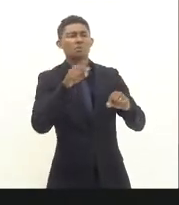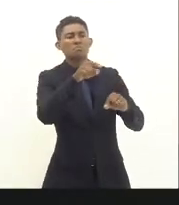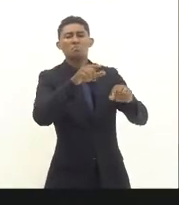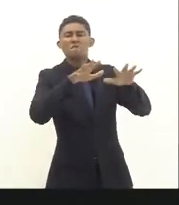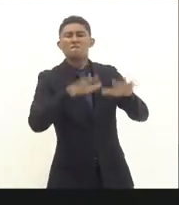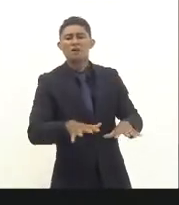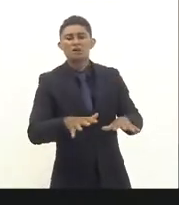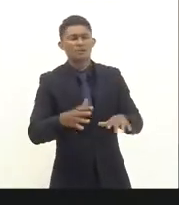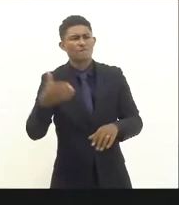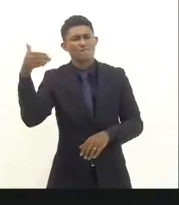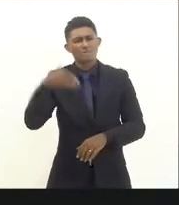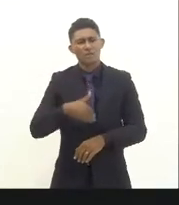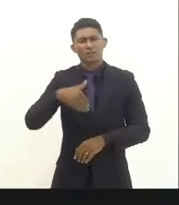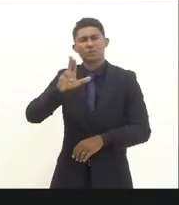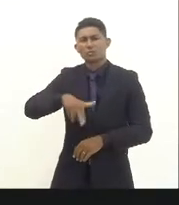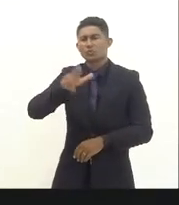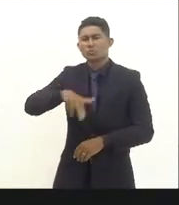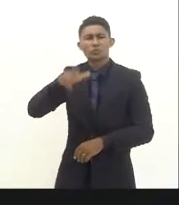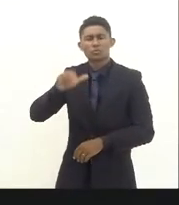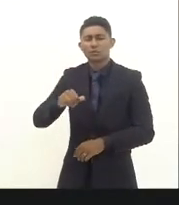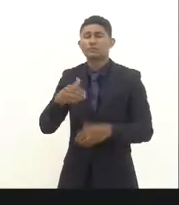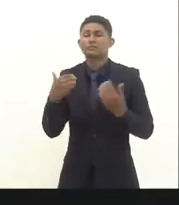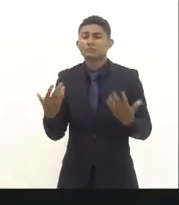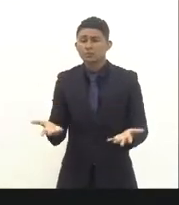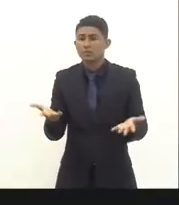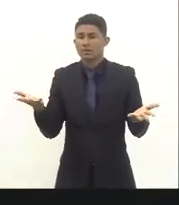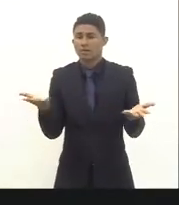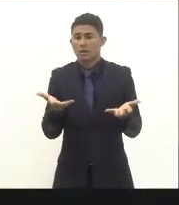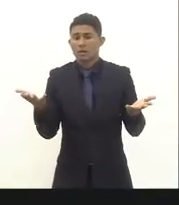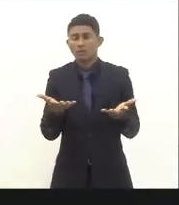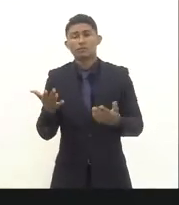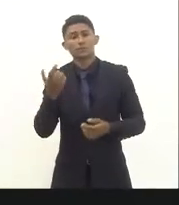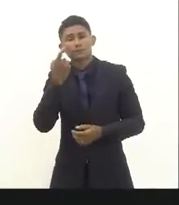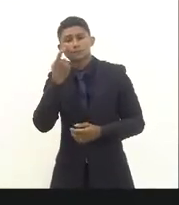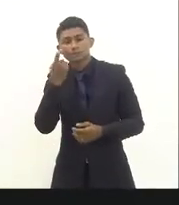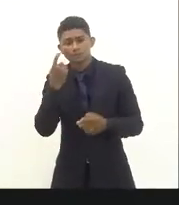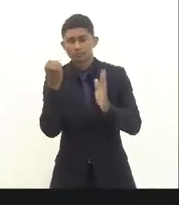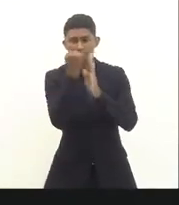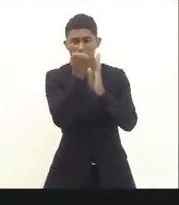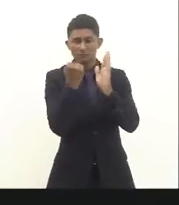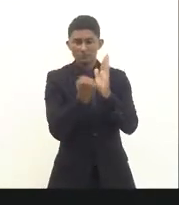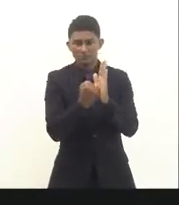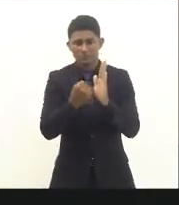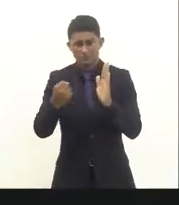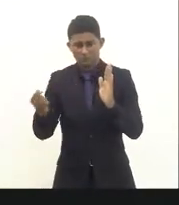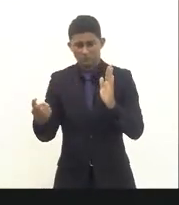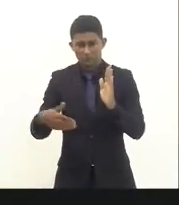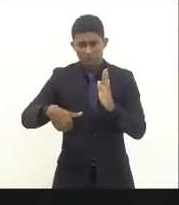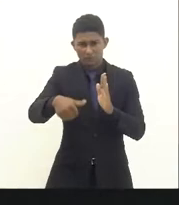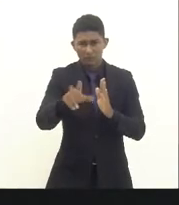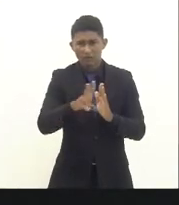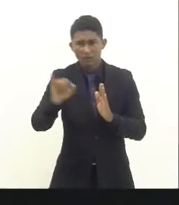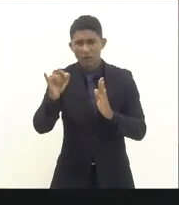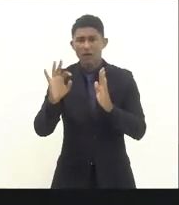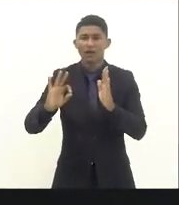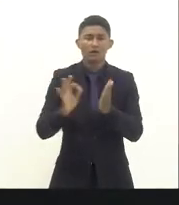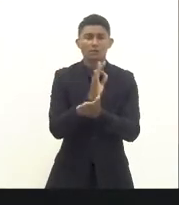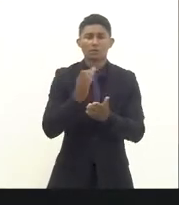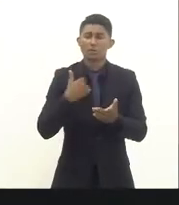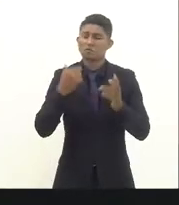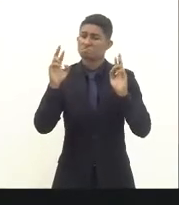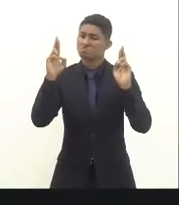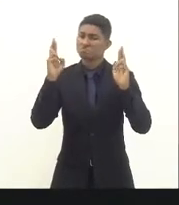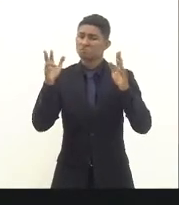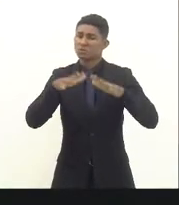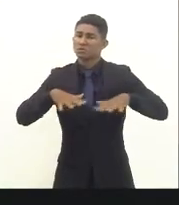audiência da CPI e agora que estamos vivenciando essa questão de renovar essa concessão espera que todos os parlamentares aqui